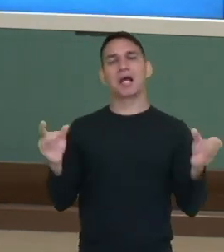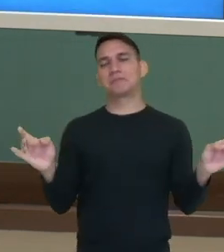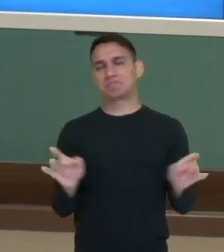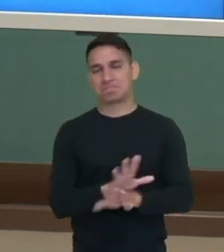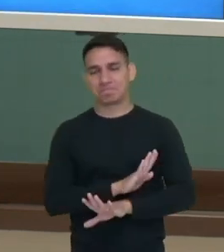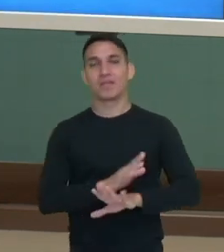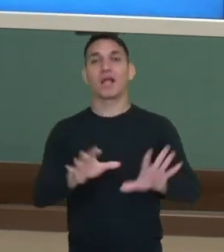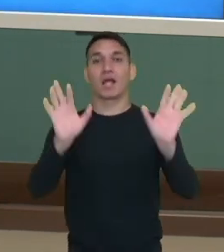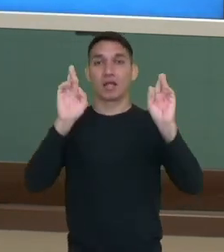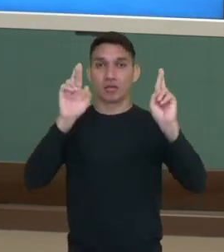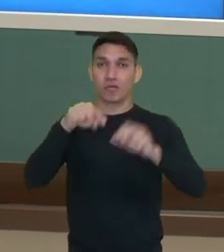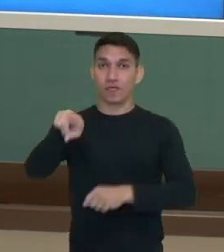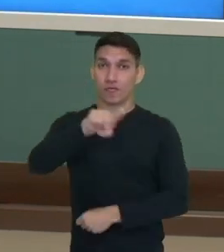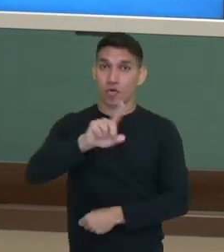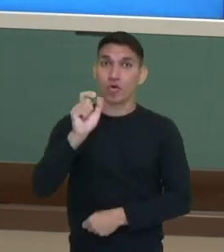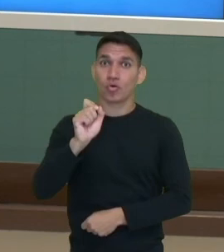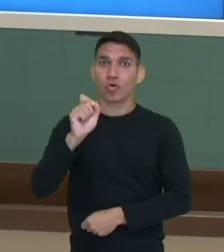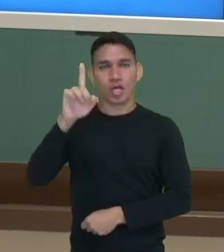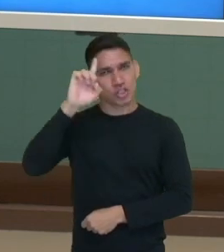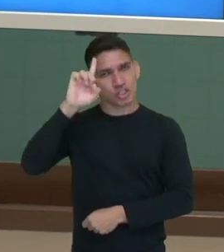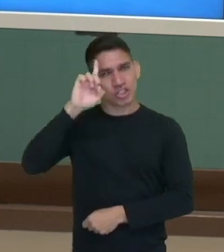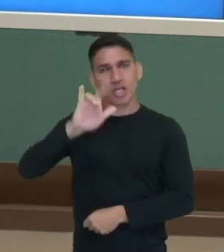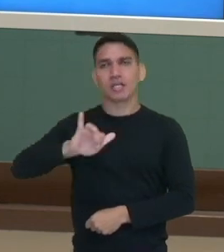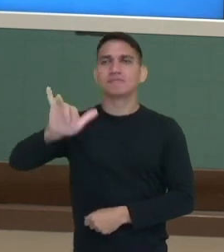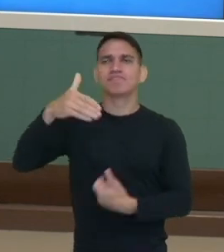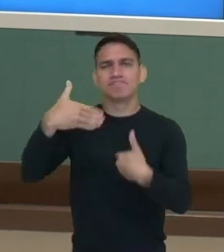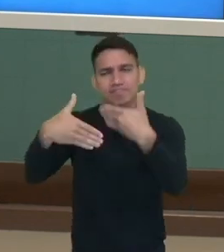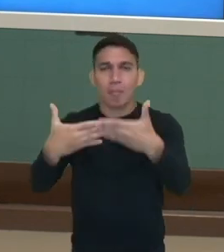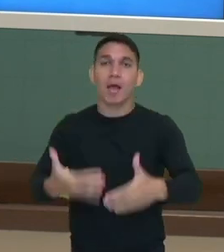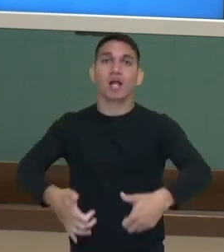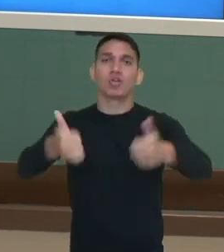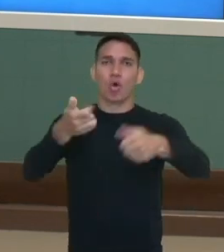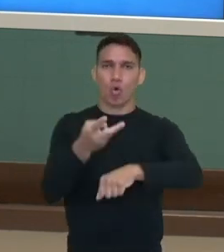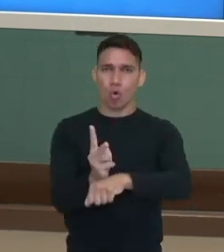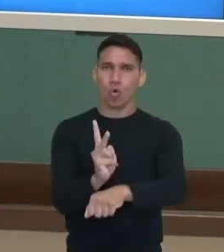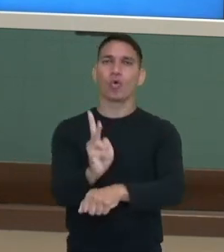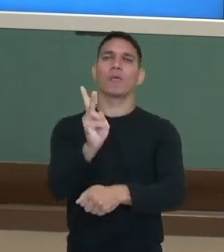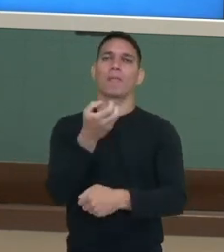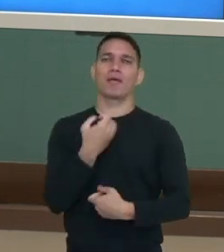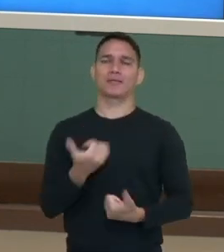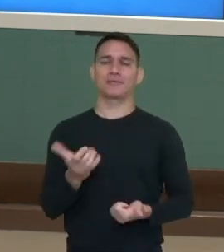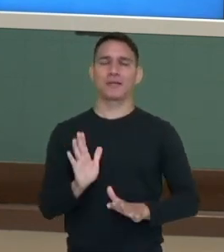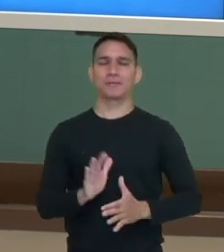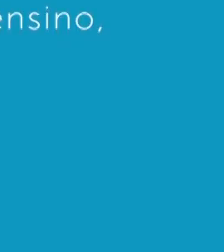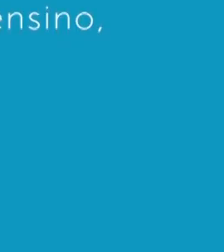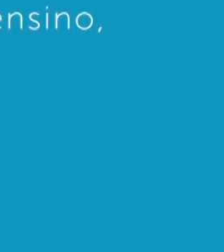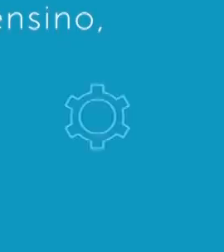fim. Desejo a você dias melhores, continue bem e até a próxima!